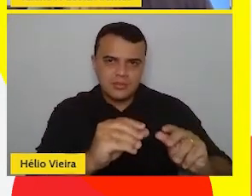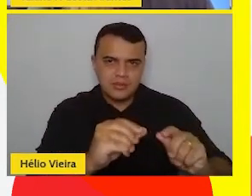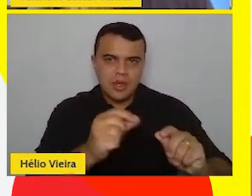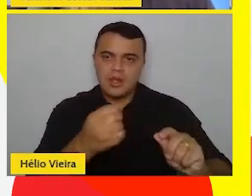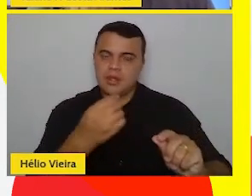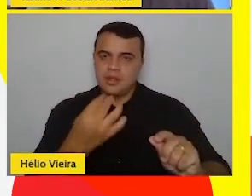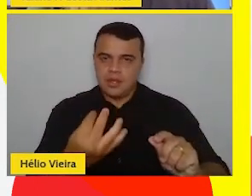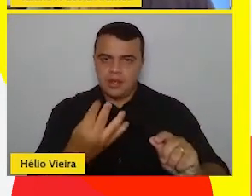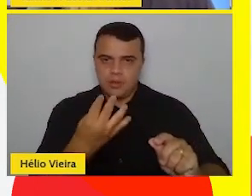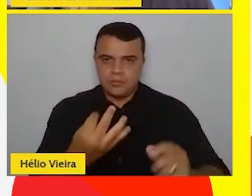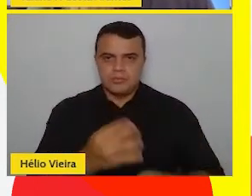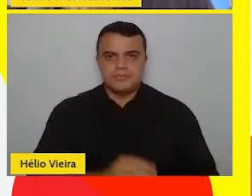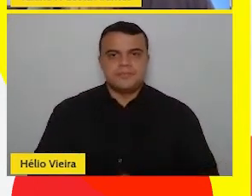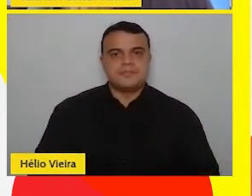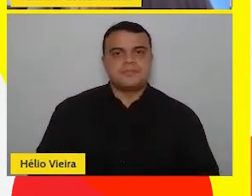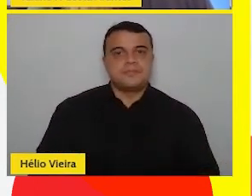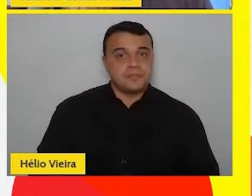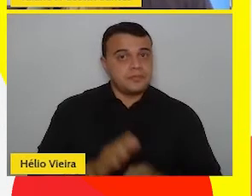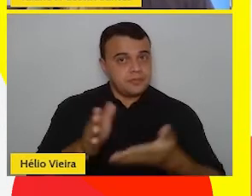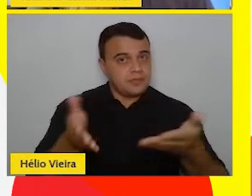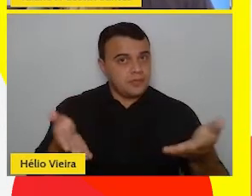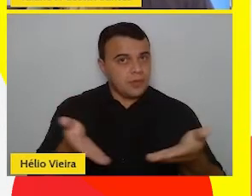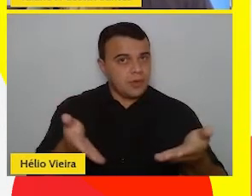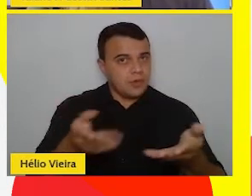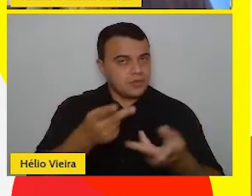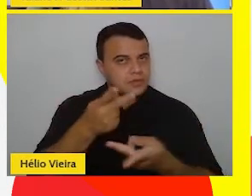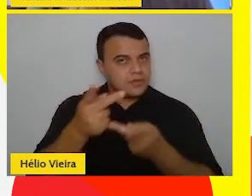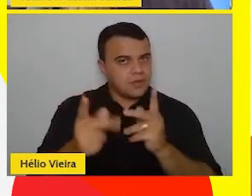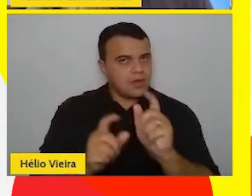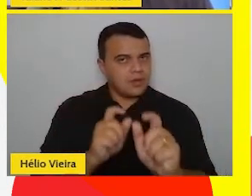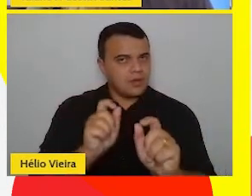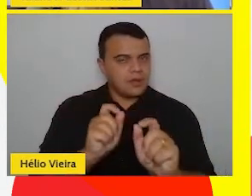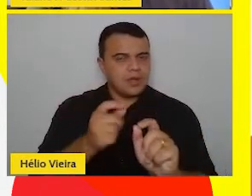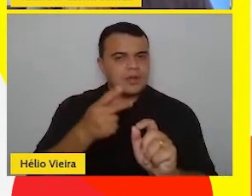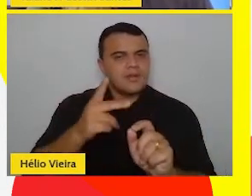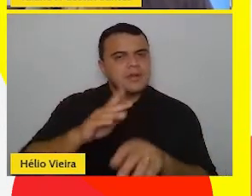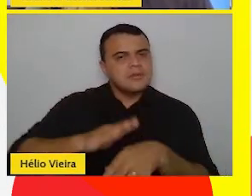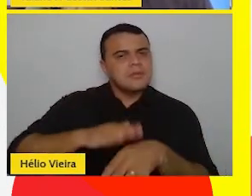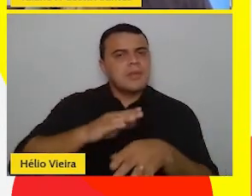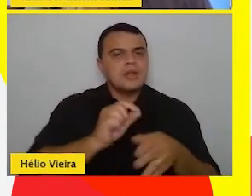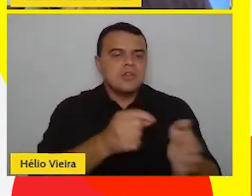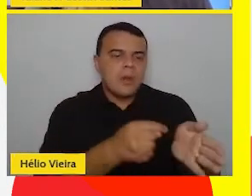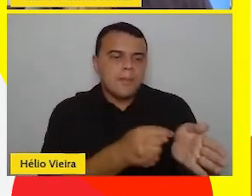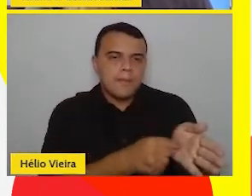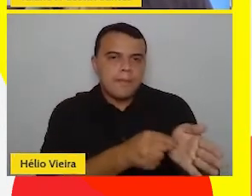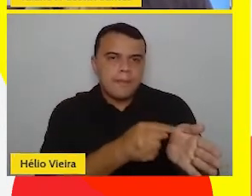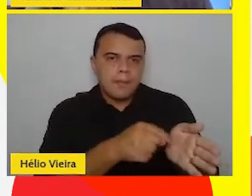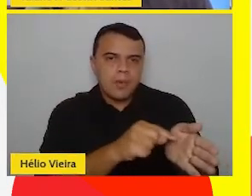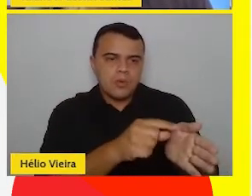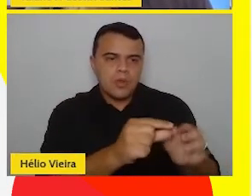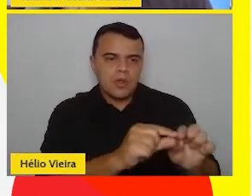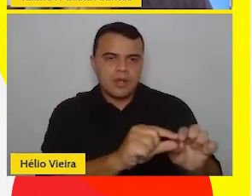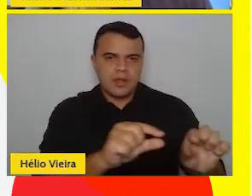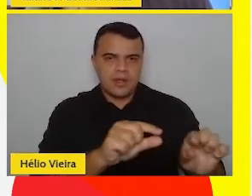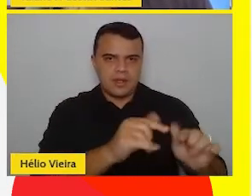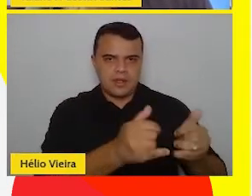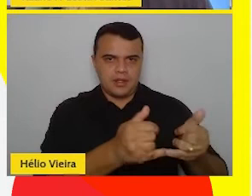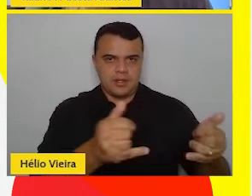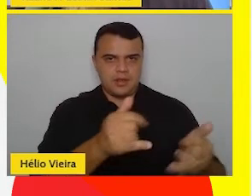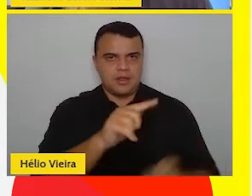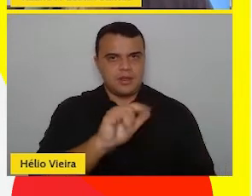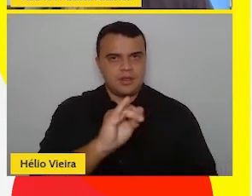cor. Então, hoje nós vamos falar mais sobre o ponto e a linha.